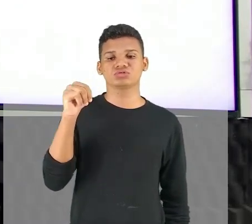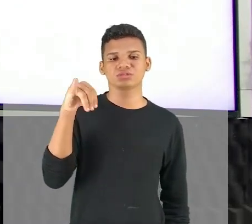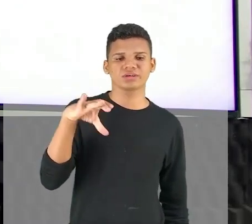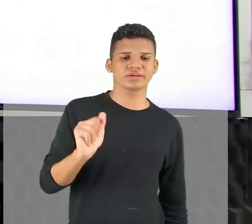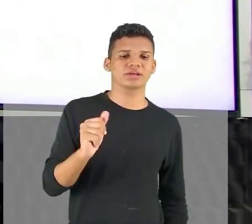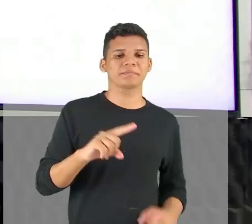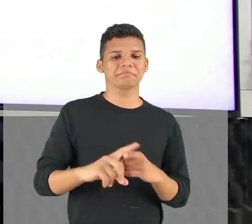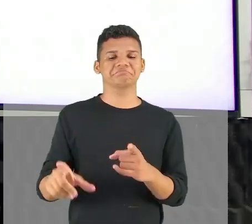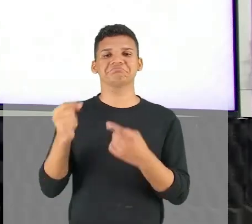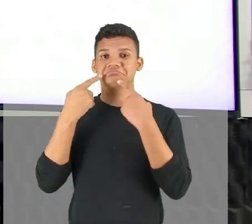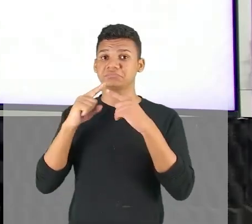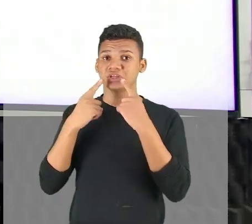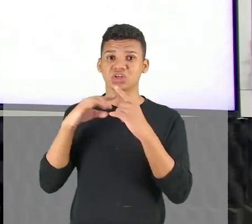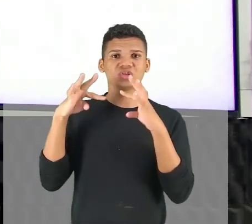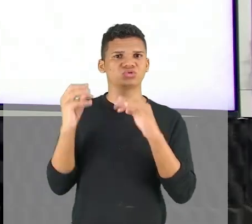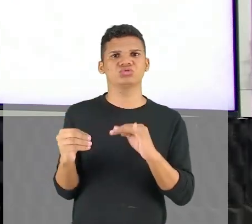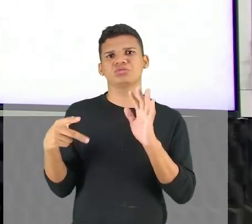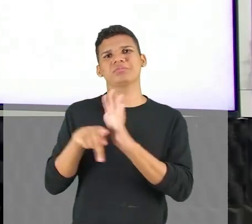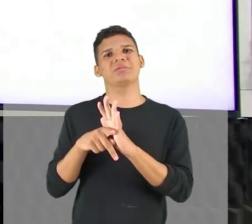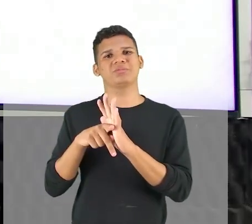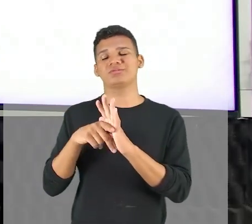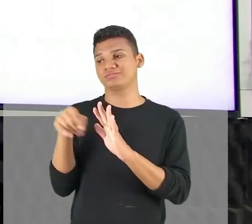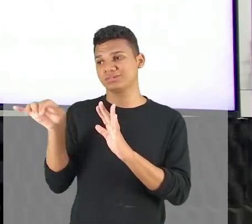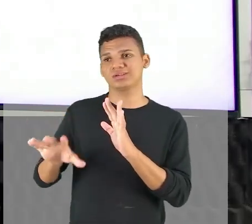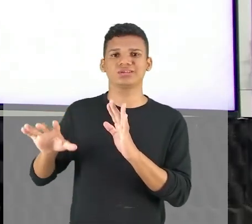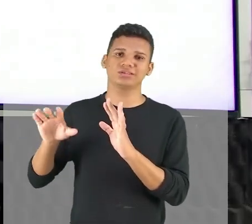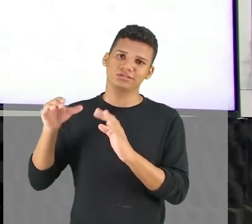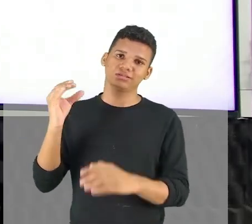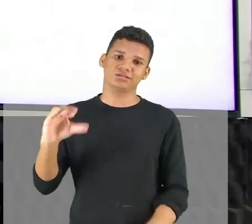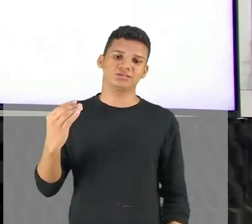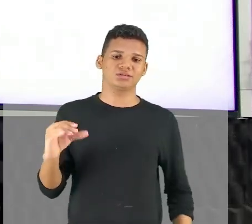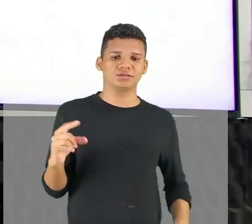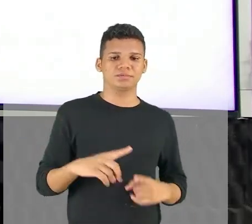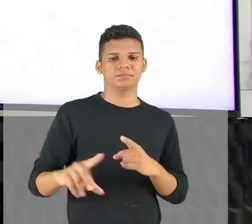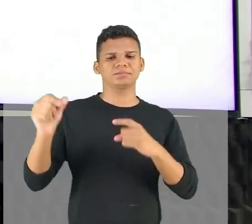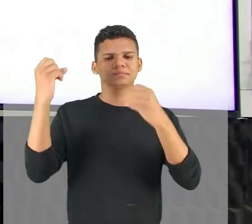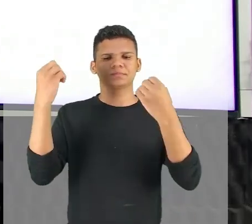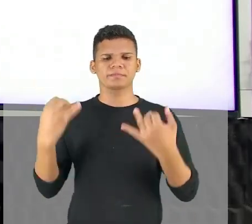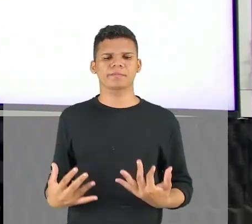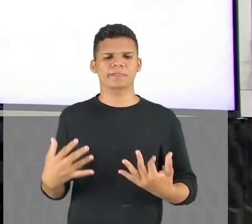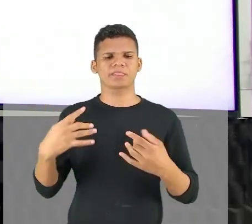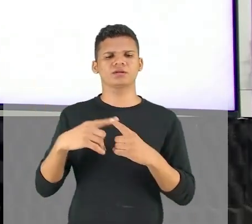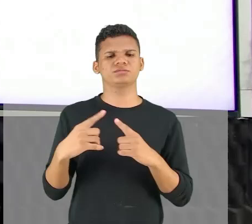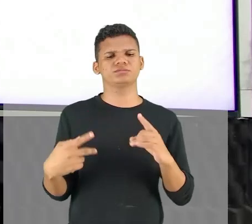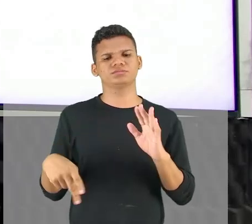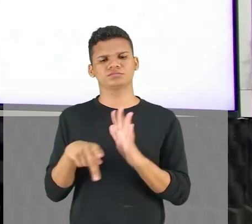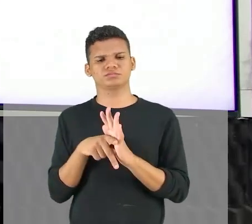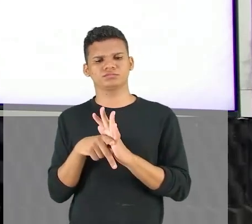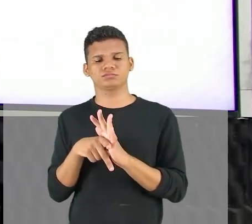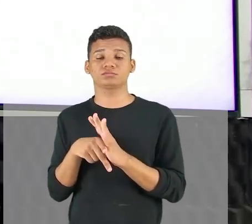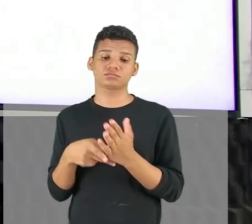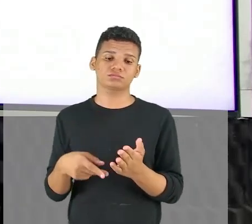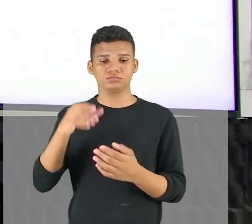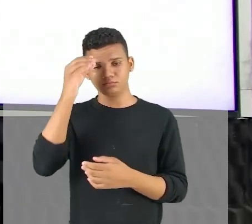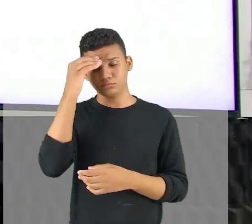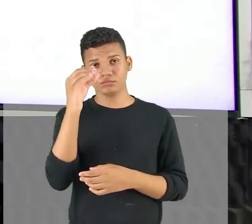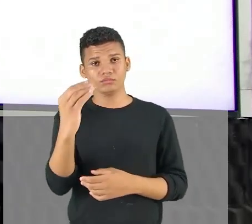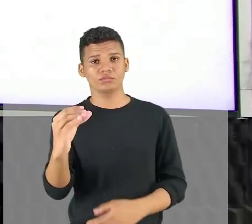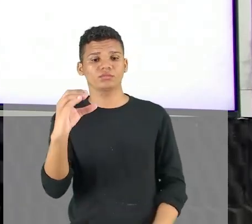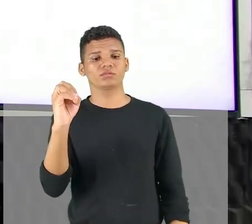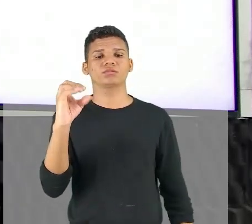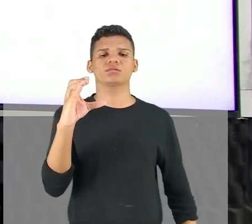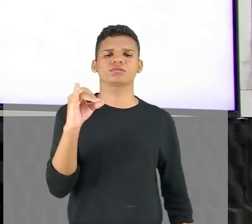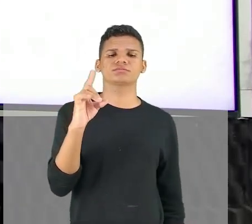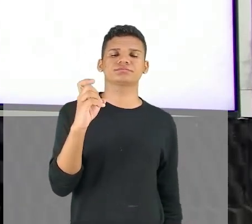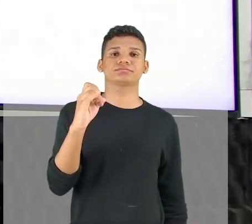ele vai criticar basicamente tudo, muita coisa. Nietzsche desferiu golpes impiedosos a essas categorias da cultura